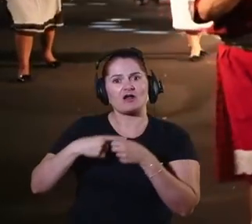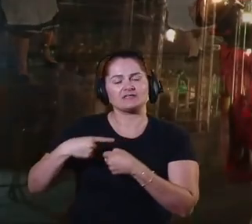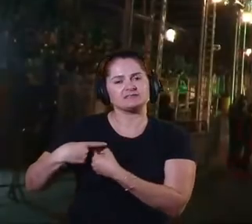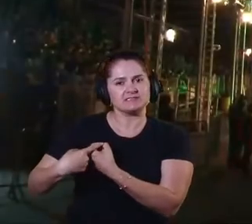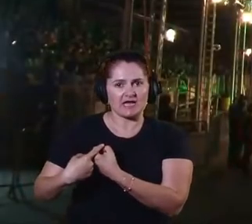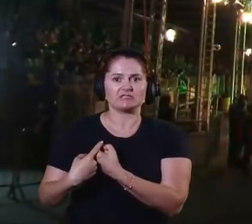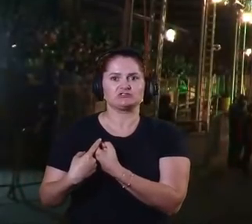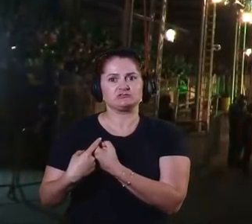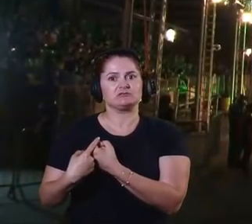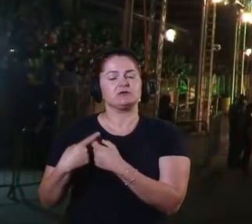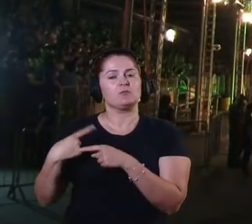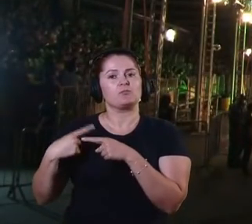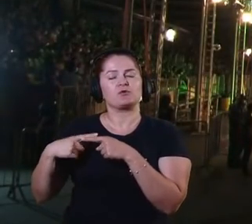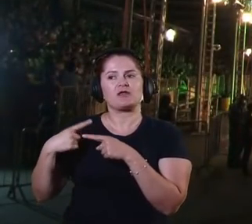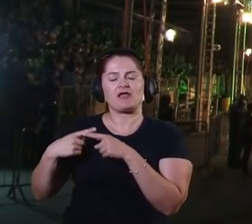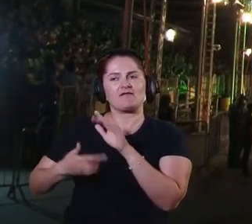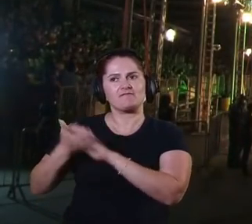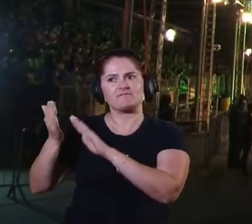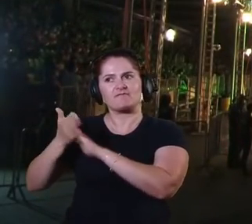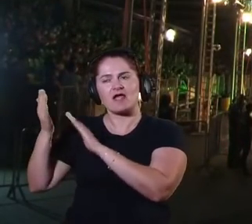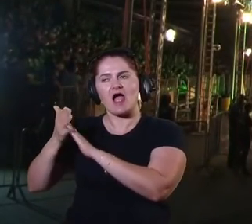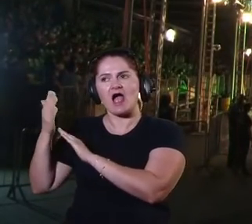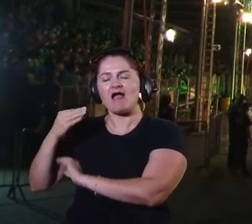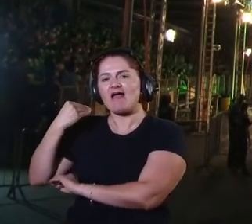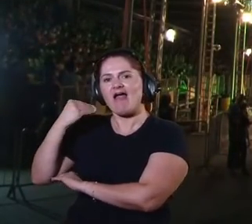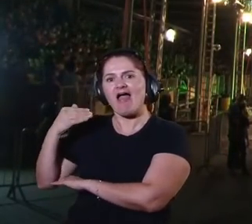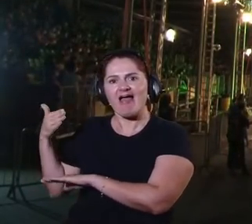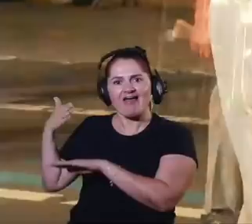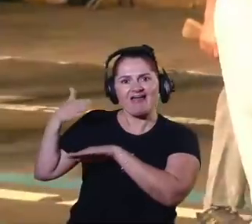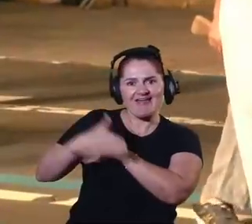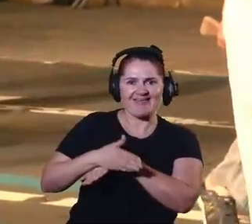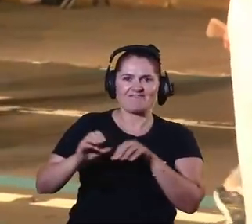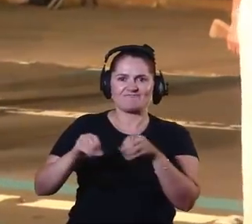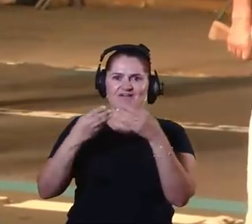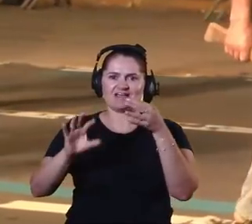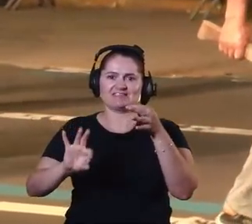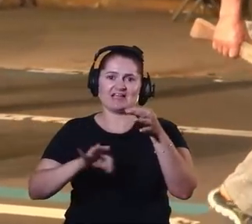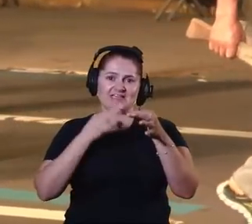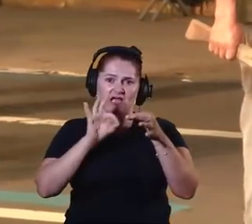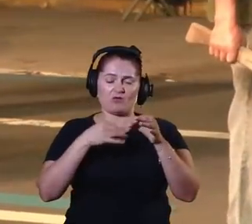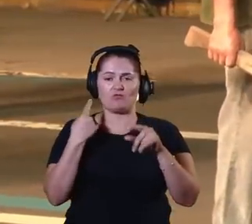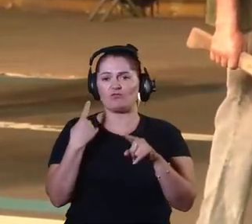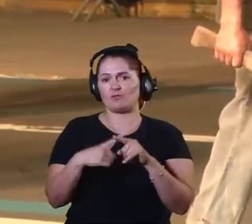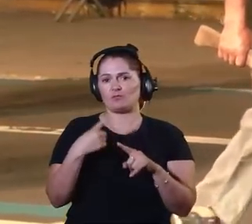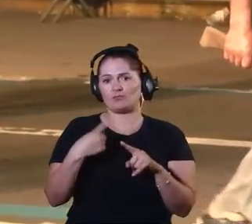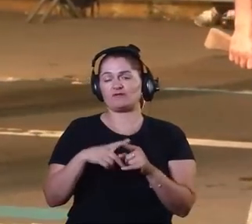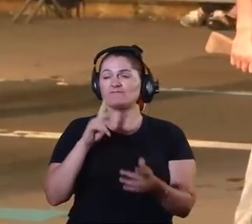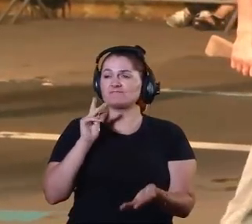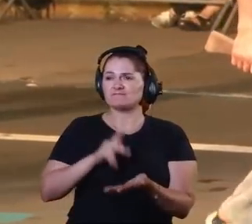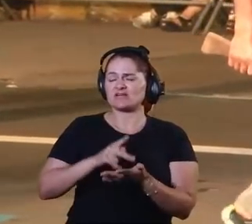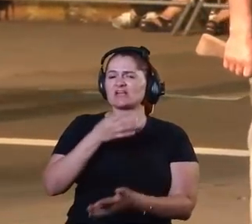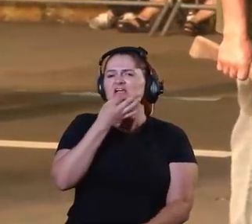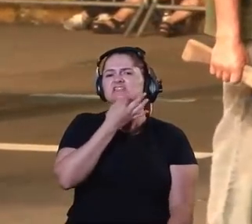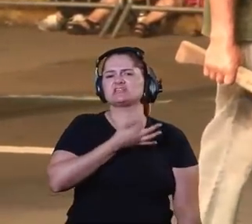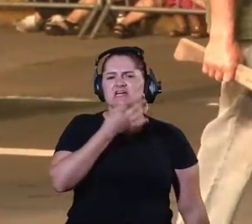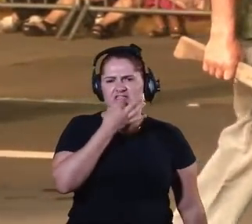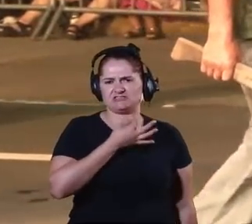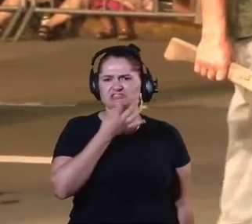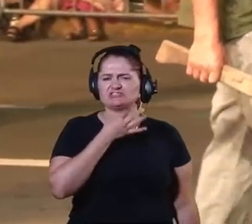aqui? Por que eu lhe faço essa pergunta? Porque Caxias do Sul é conhecida pelo seu progresso. E